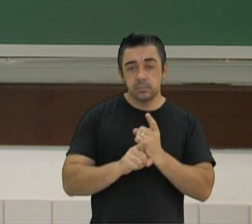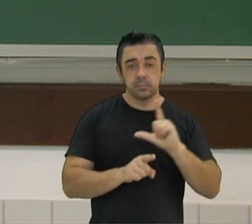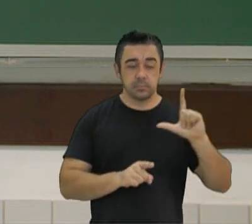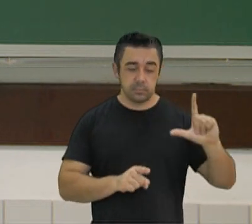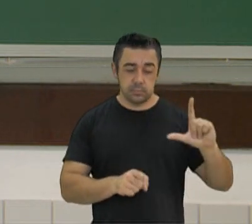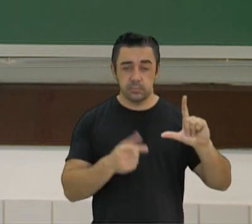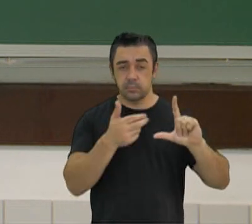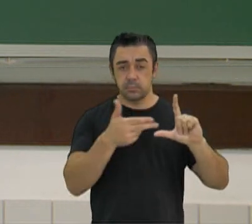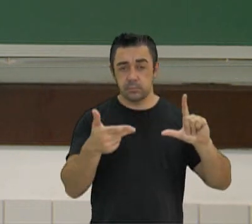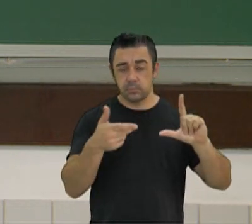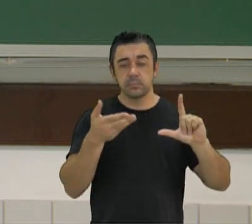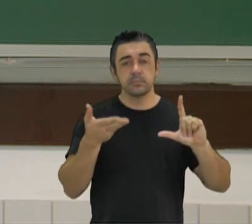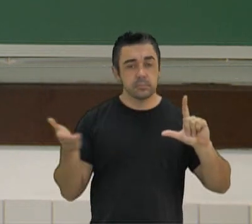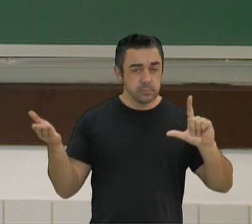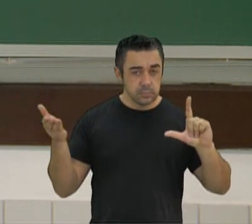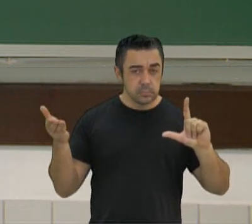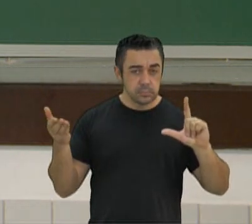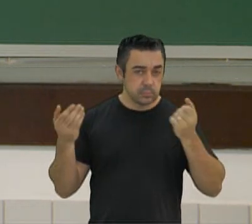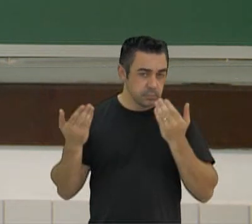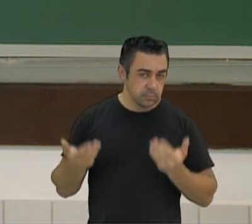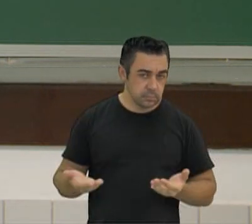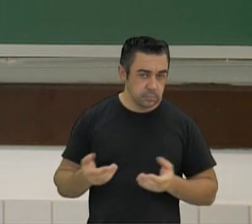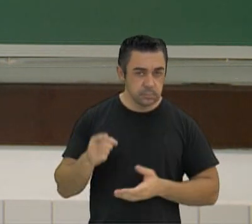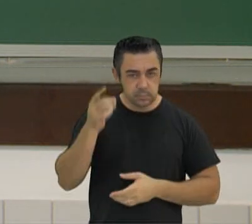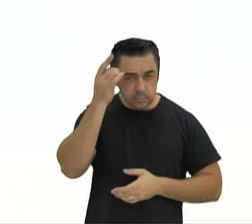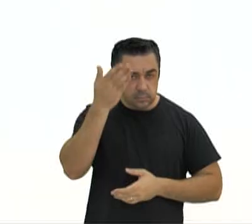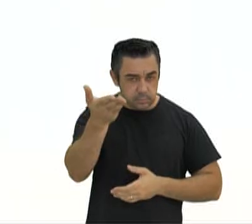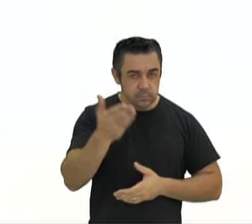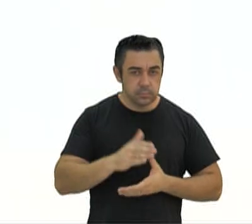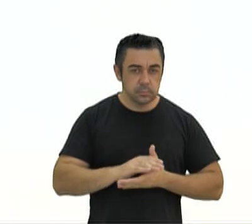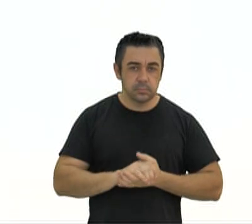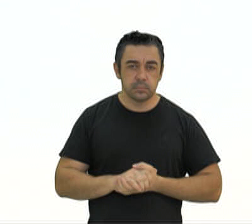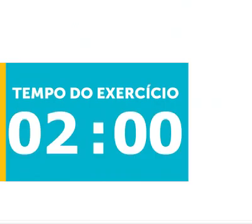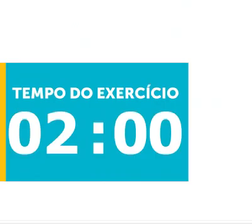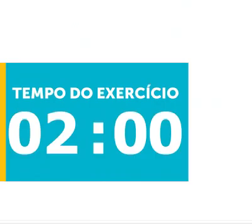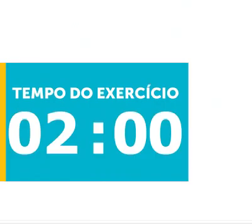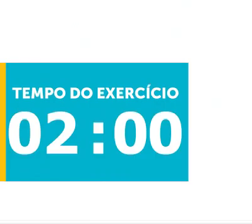são 7, tá? Então, super fácil. Faz aí que a gente já volta.